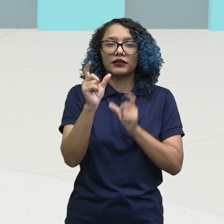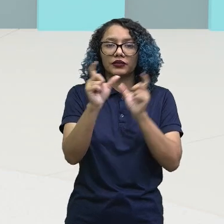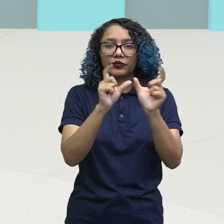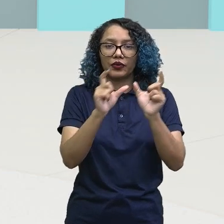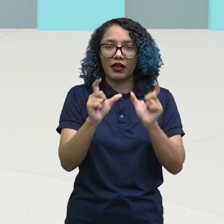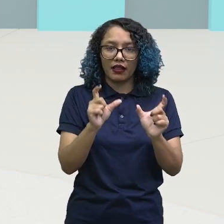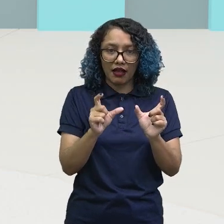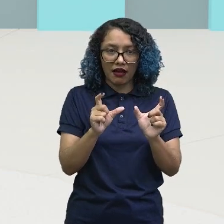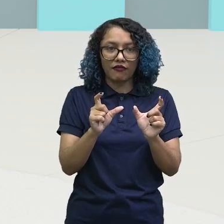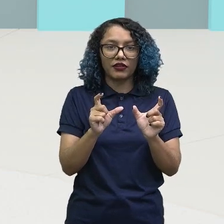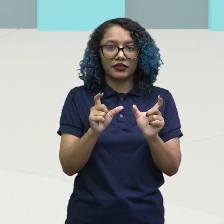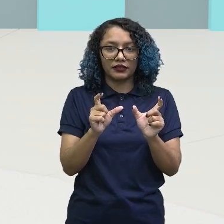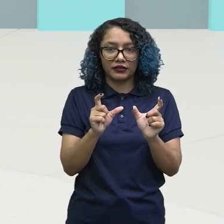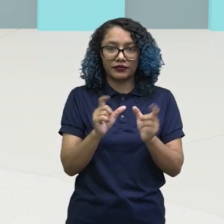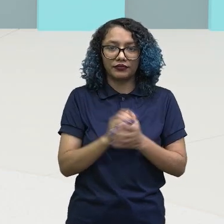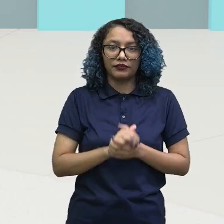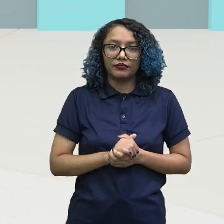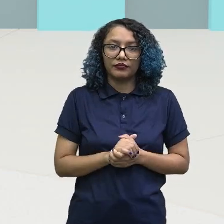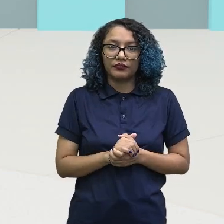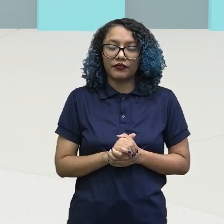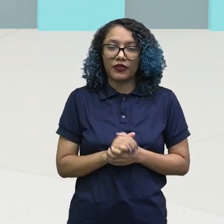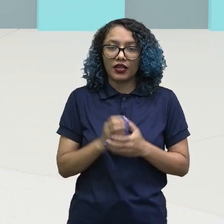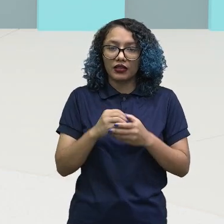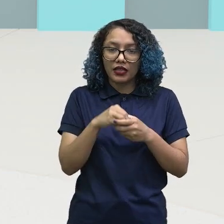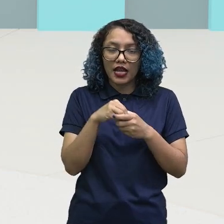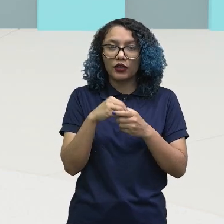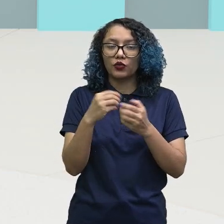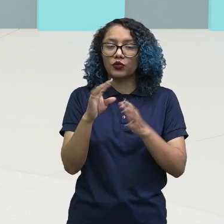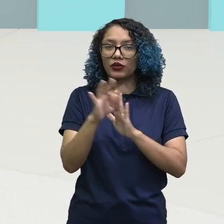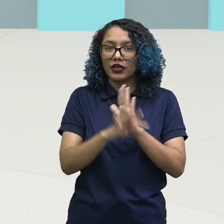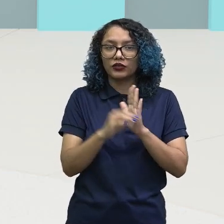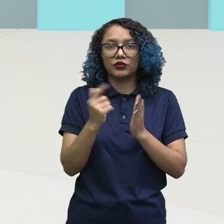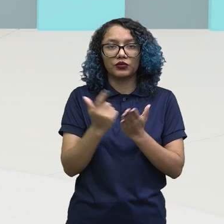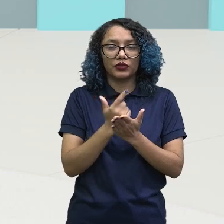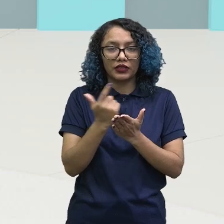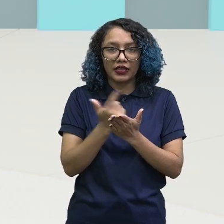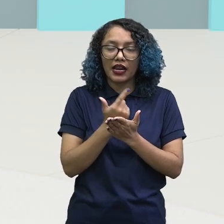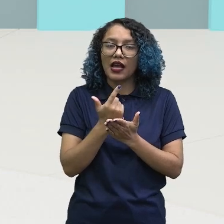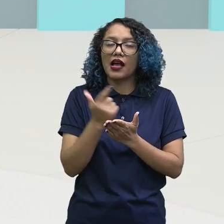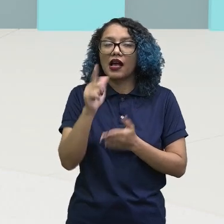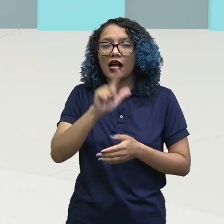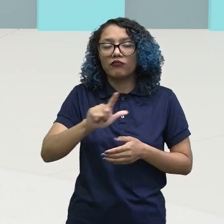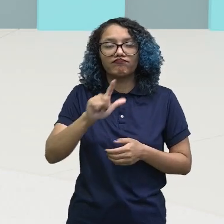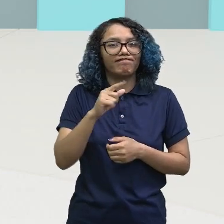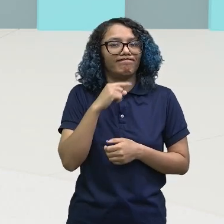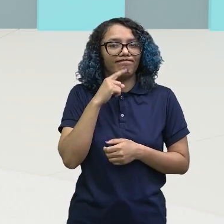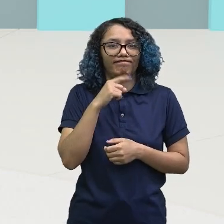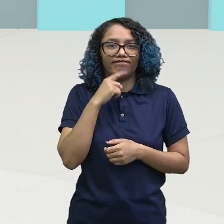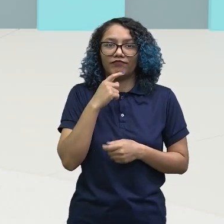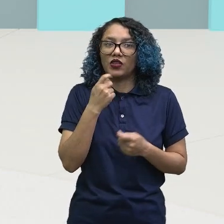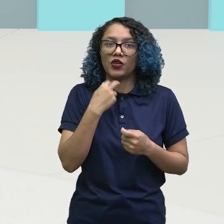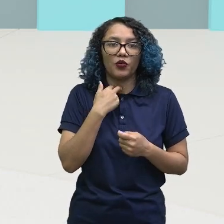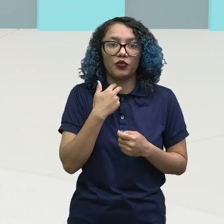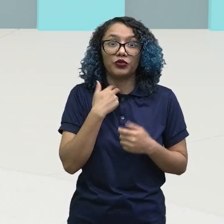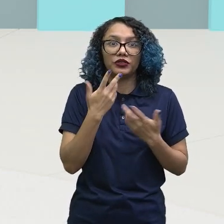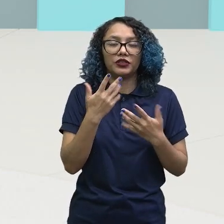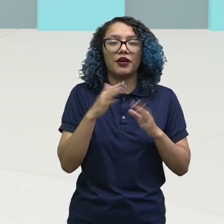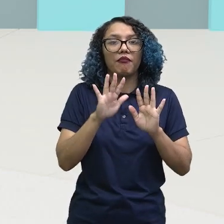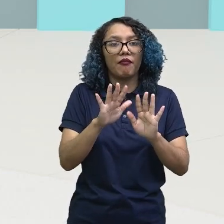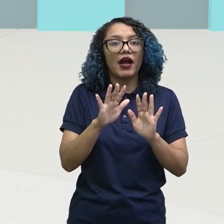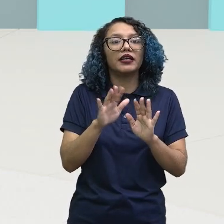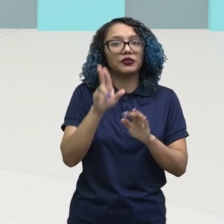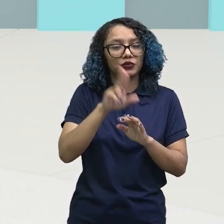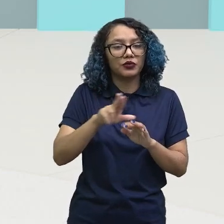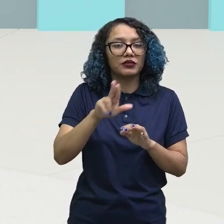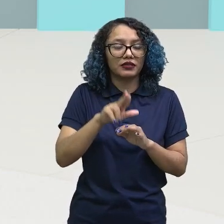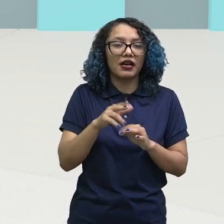eram bem-vindas, sobretudo num texto literário, tá bom? Então a gente não vai ter essa preocupação com a forma culta, diferente lá do realismo que vai